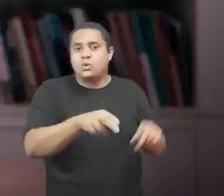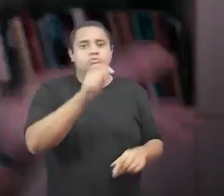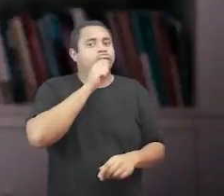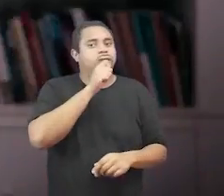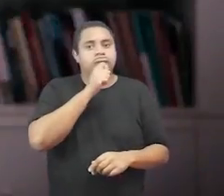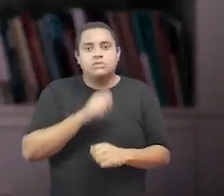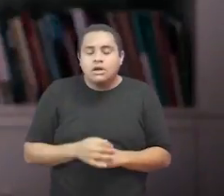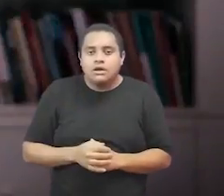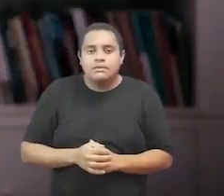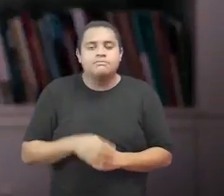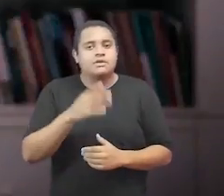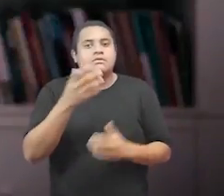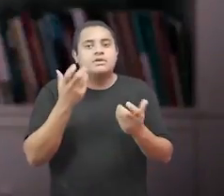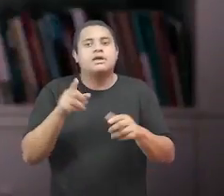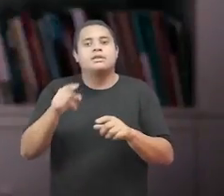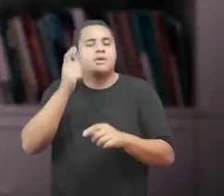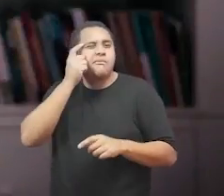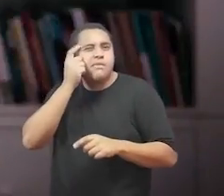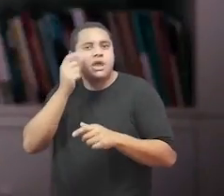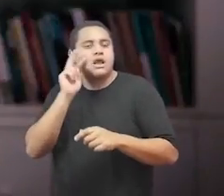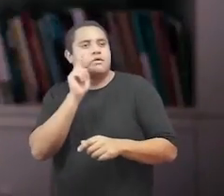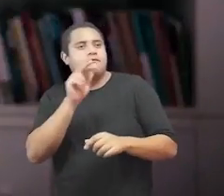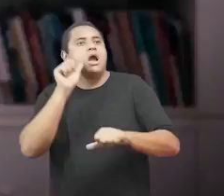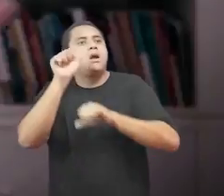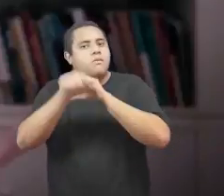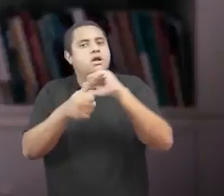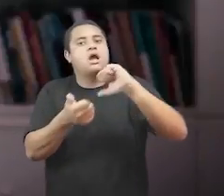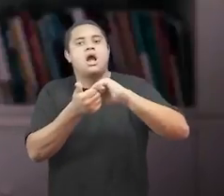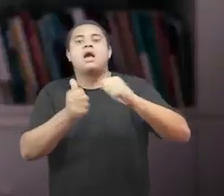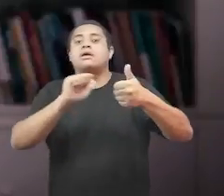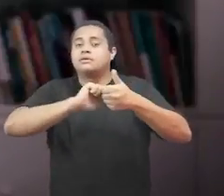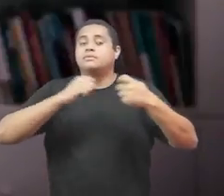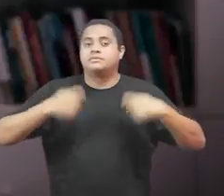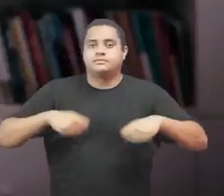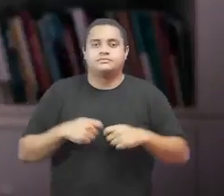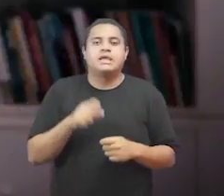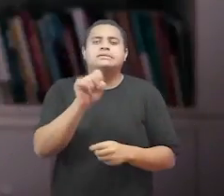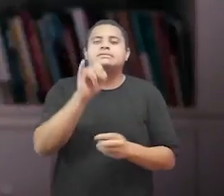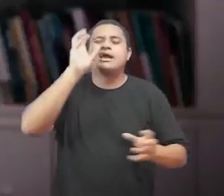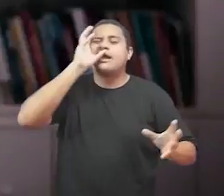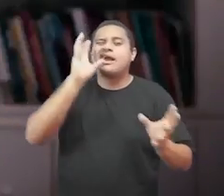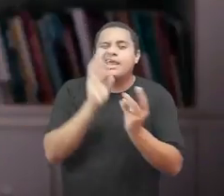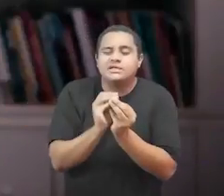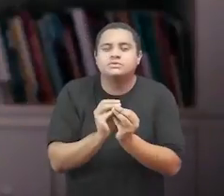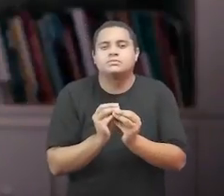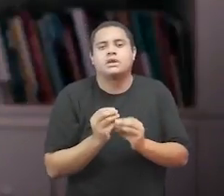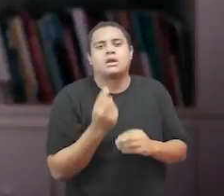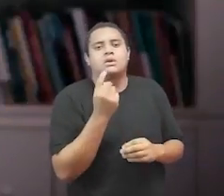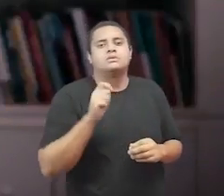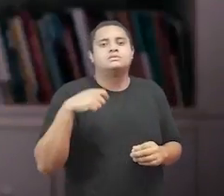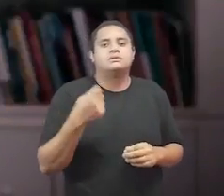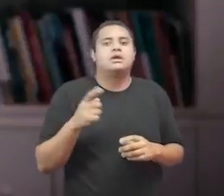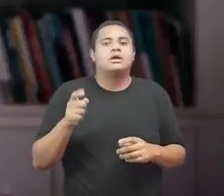isso requer você também mudar a sua forma de pensar e ver o mundo para se adaptar à nova realidade. Fosse resumir numa palavra o que eu